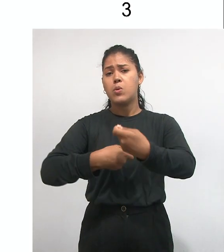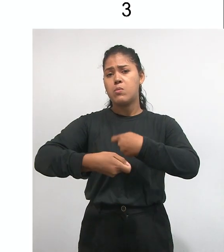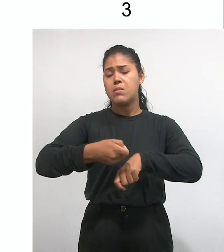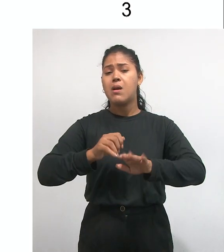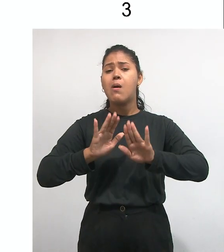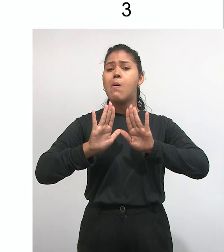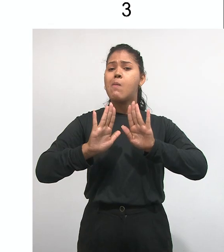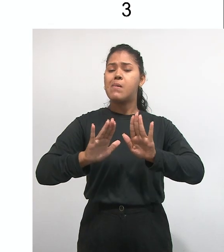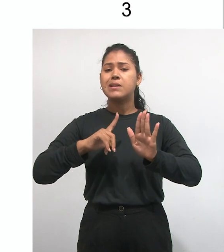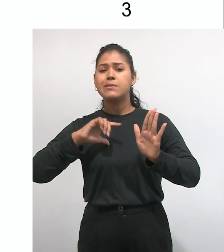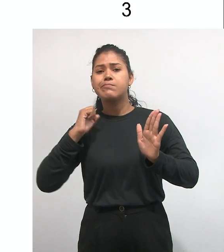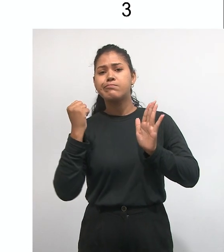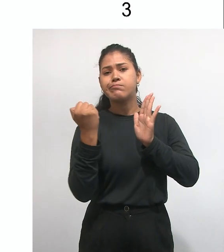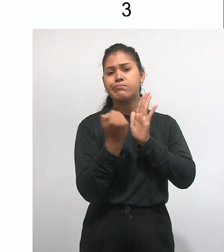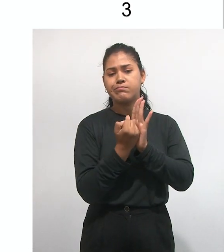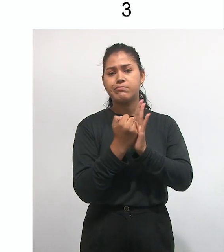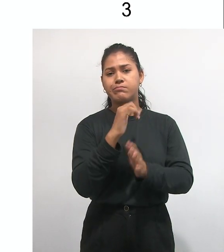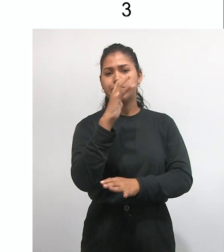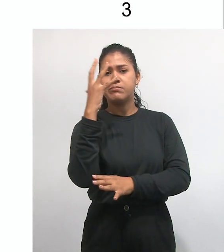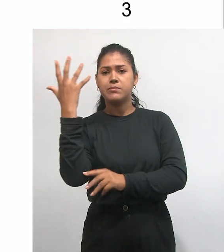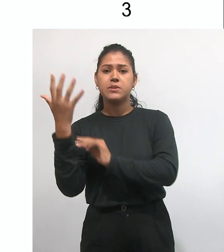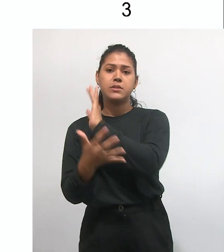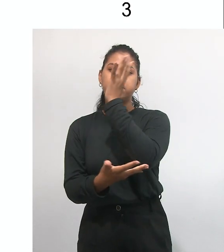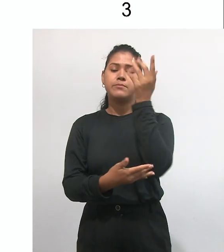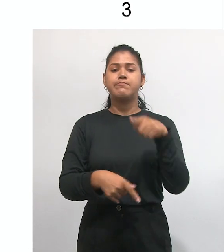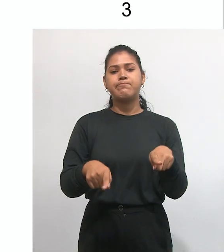e na saúde pública. Então,